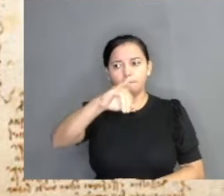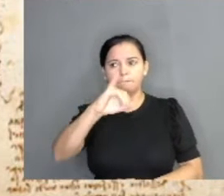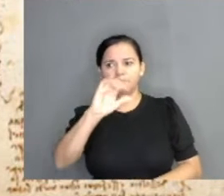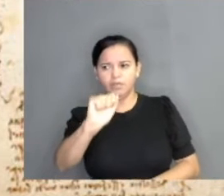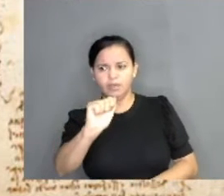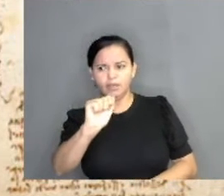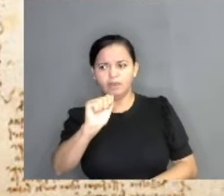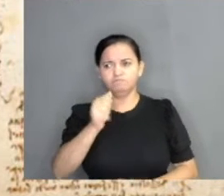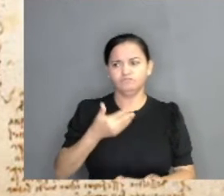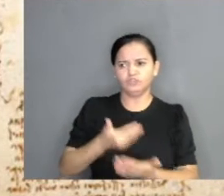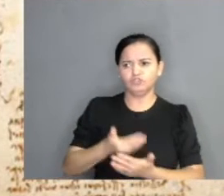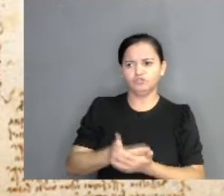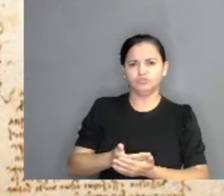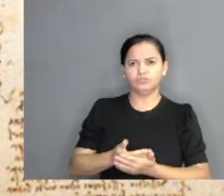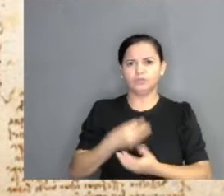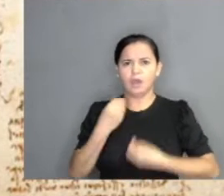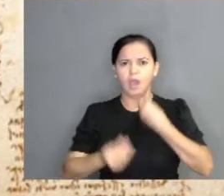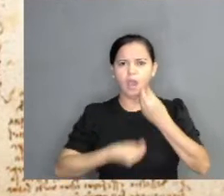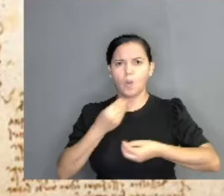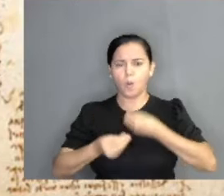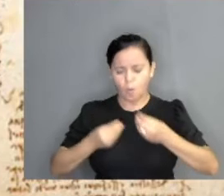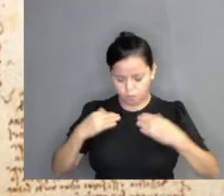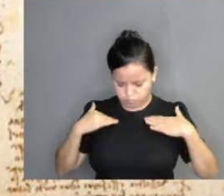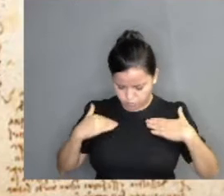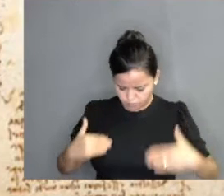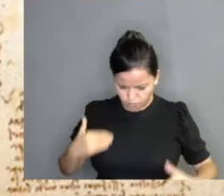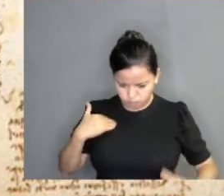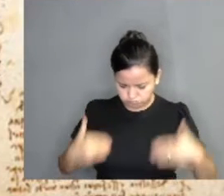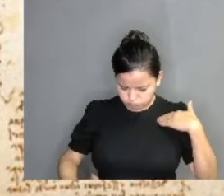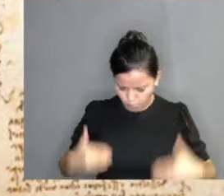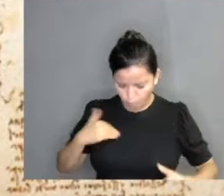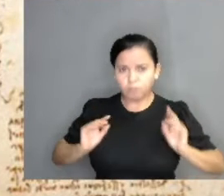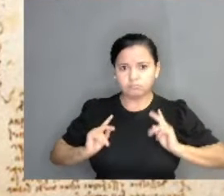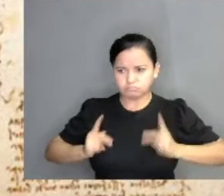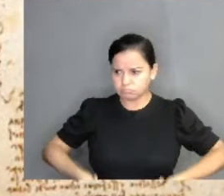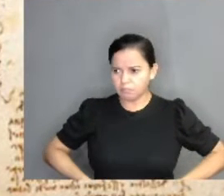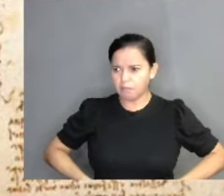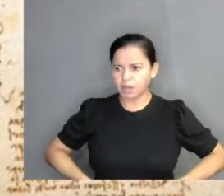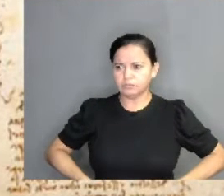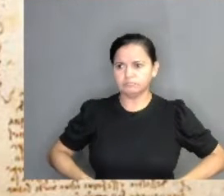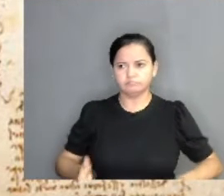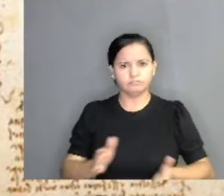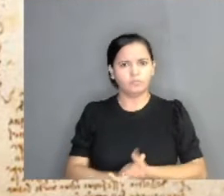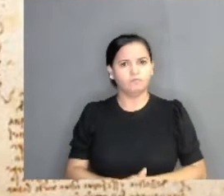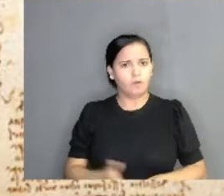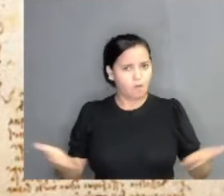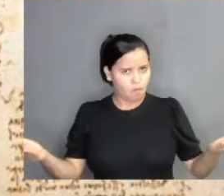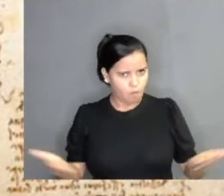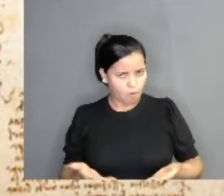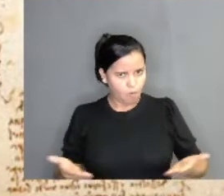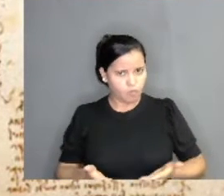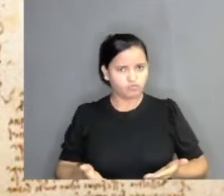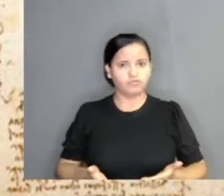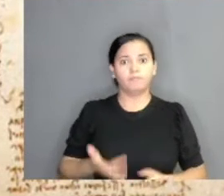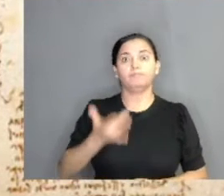do corpo humano. Pois bem, em plena Idade Moderna, começa a ser